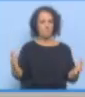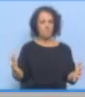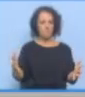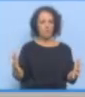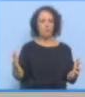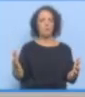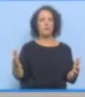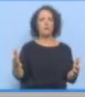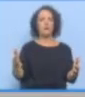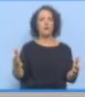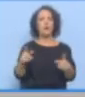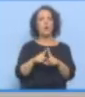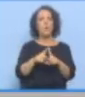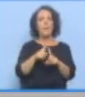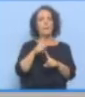de